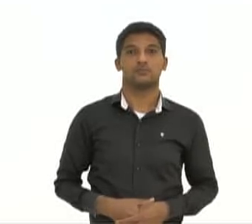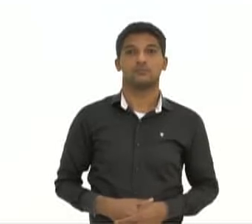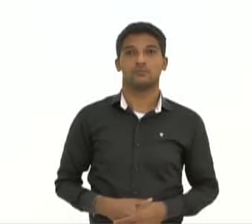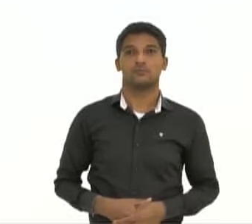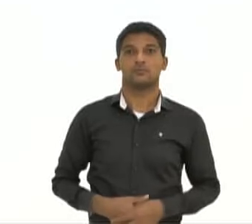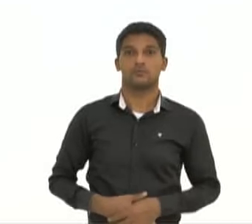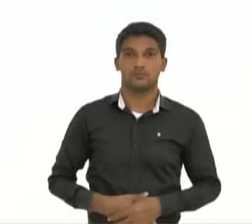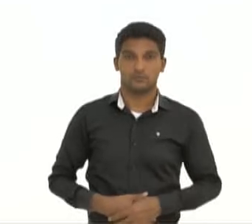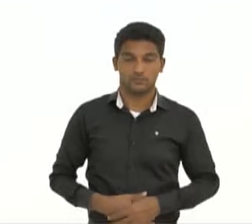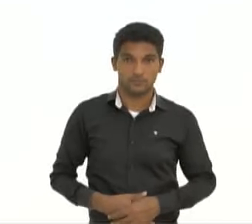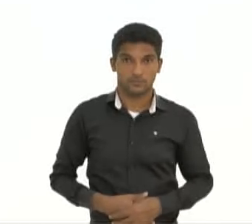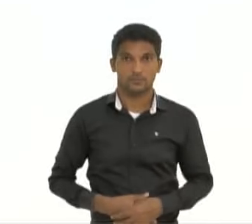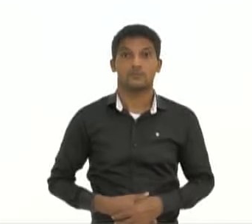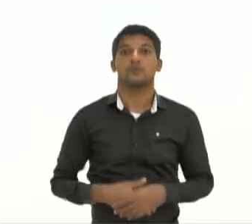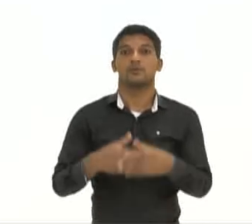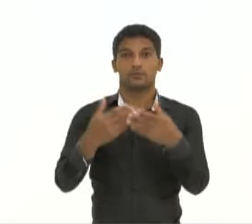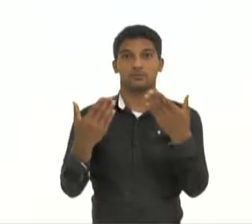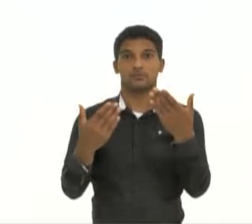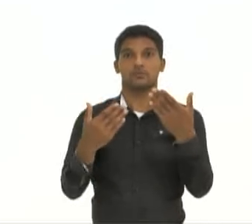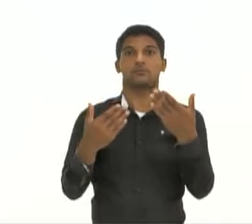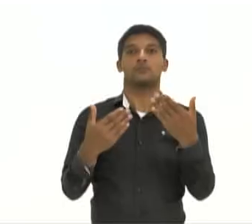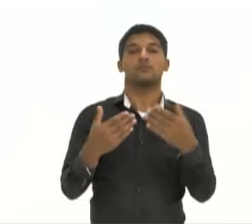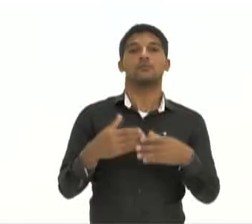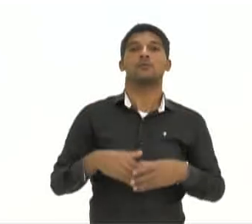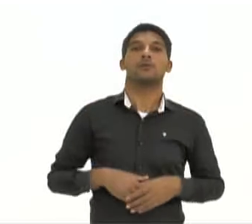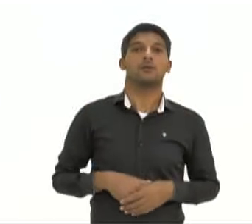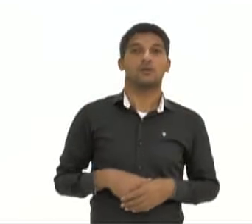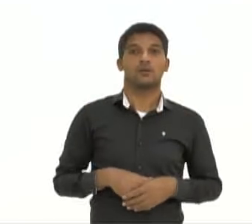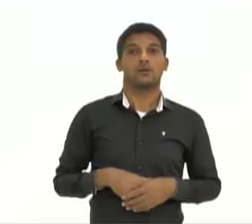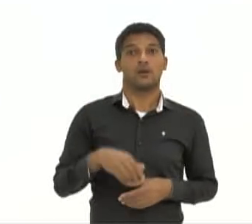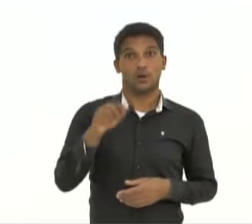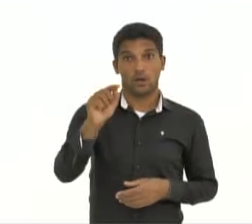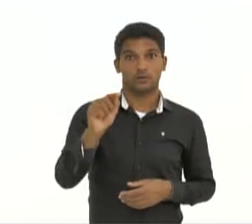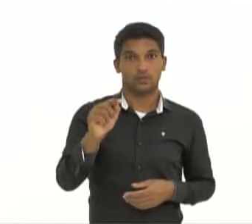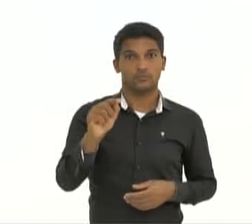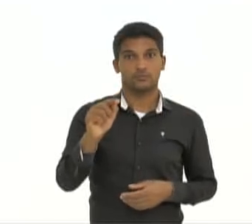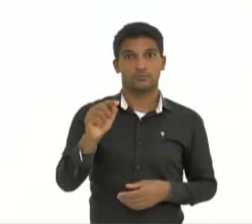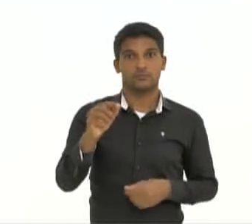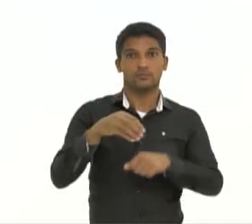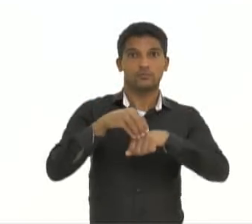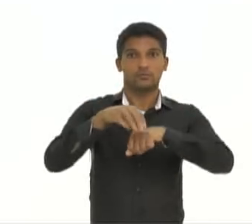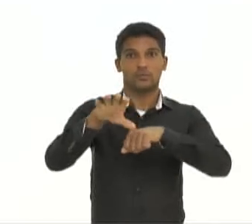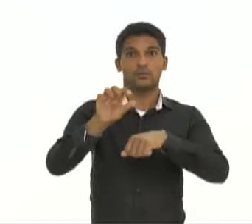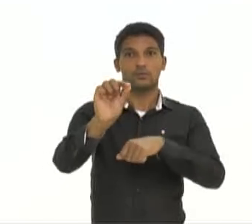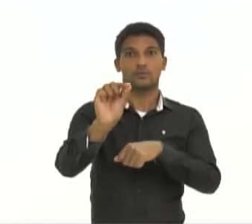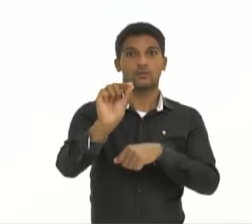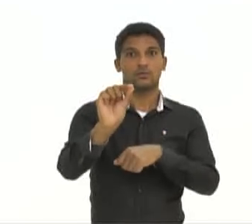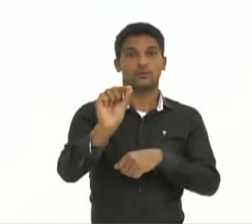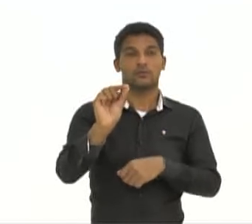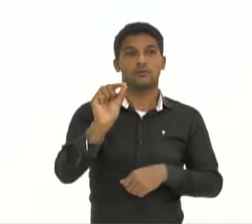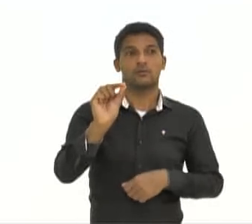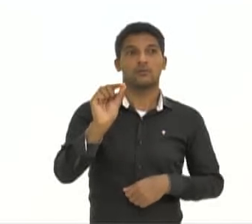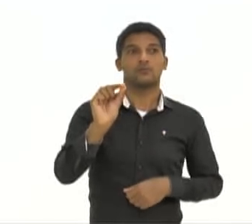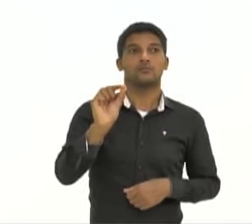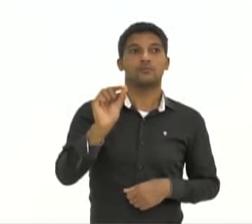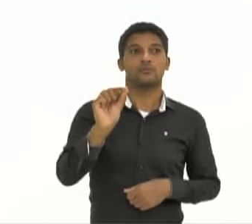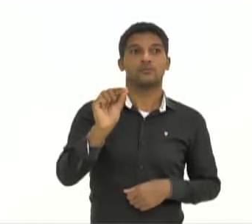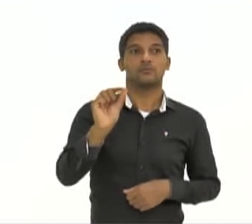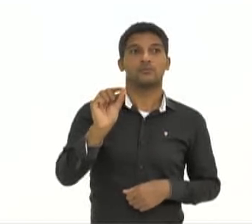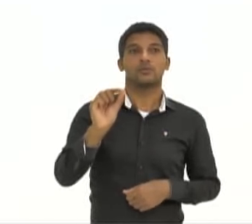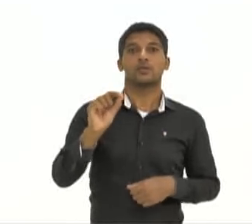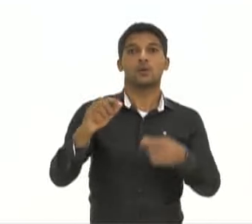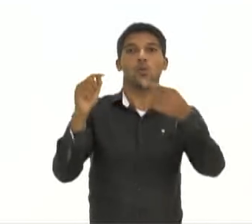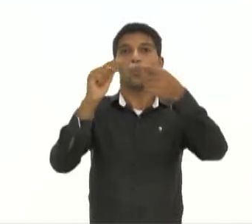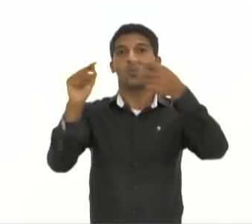seguem descritas. Né? Antes da gente passar para as alternativas, eu só vou chamar a atenção de vocês com relação ali à nossa